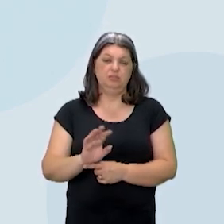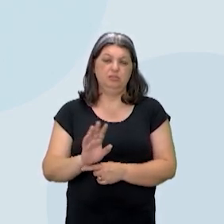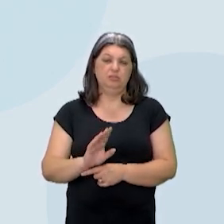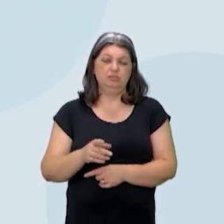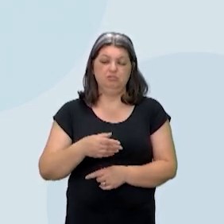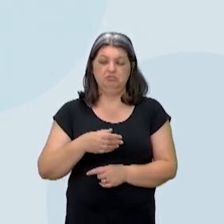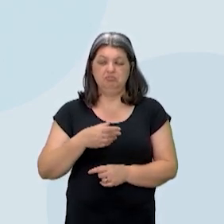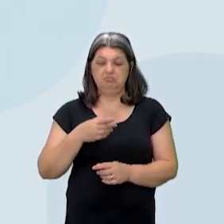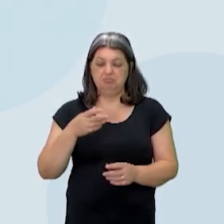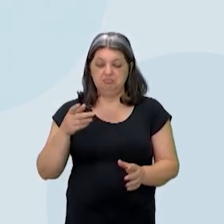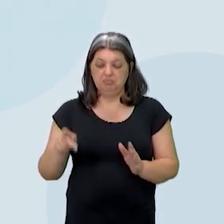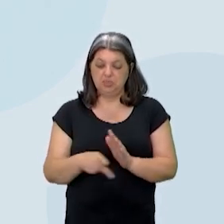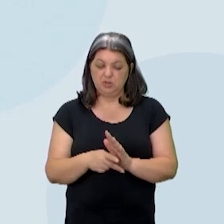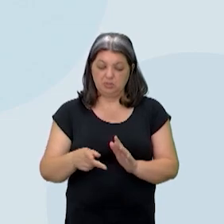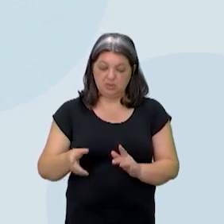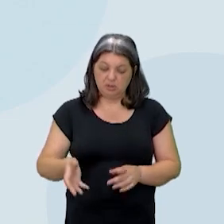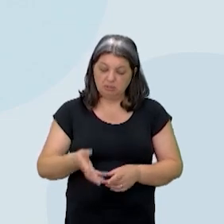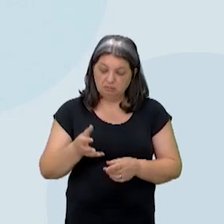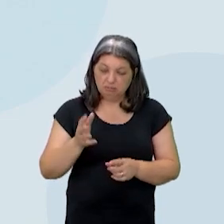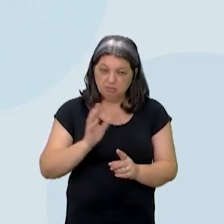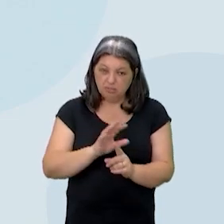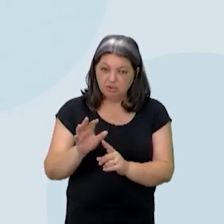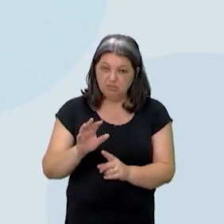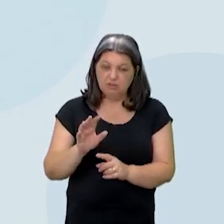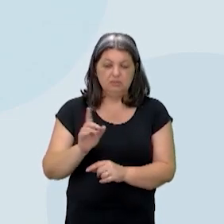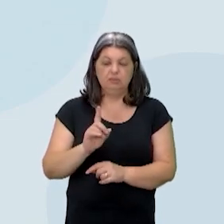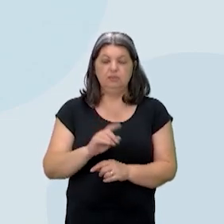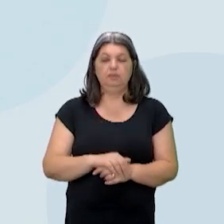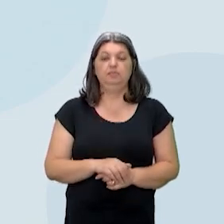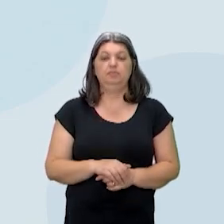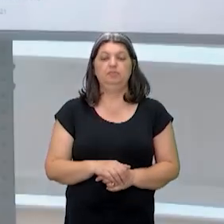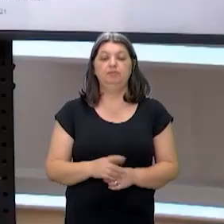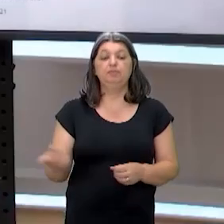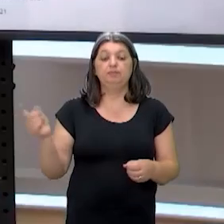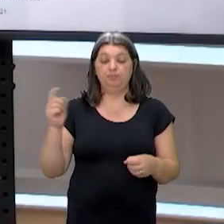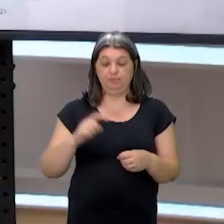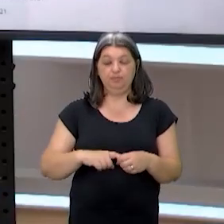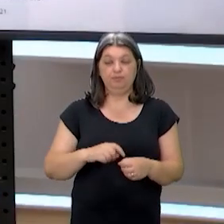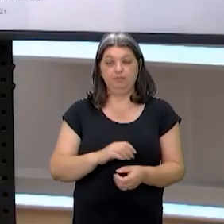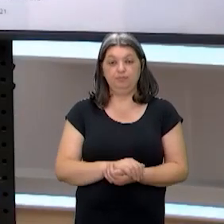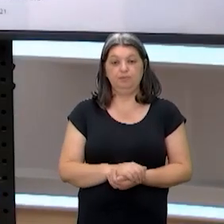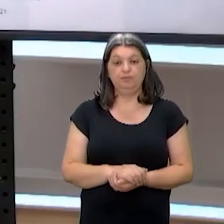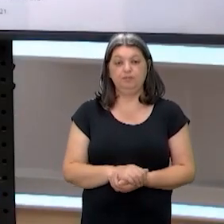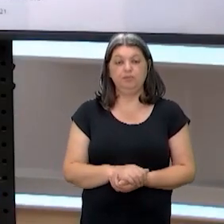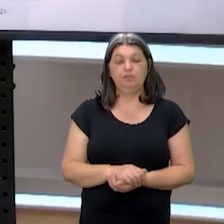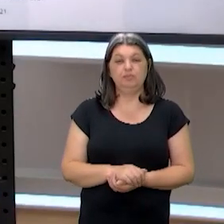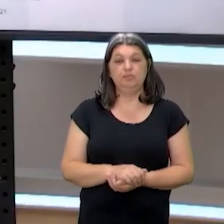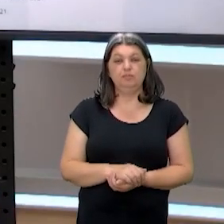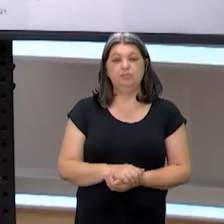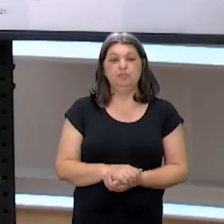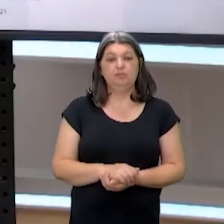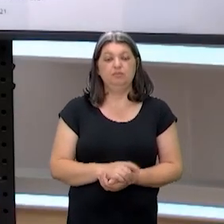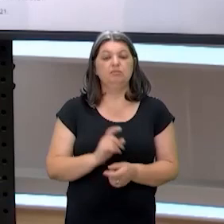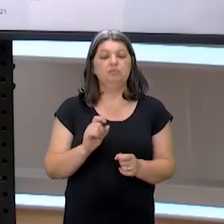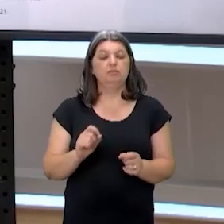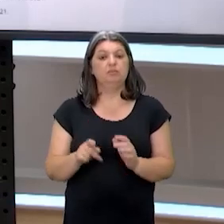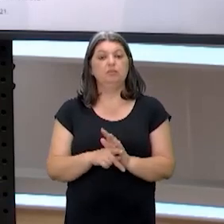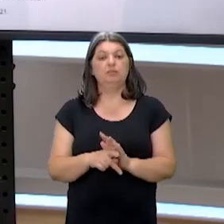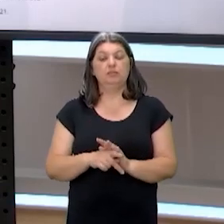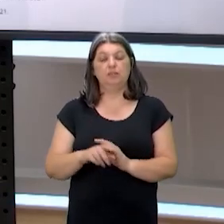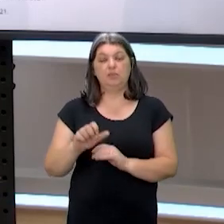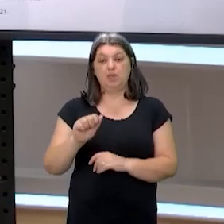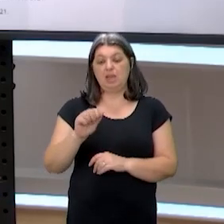nas relações sociais. Mafê, voltei para você aqui. Diga lá. Nesse embate, já que o